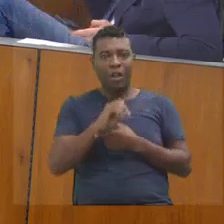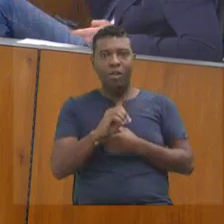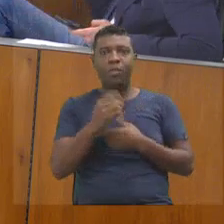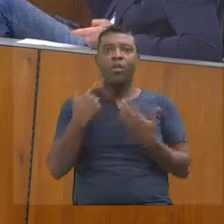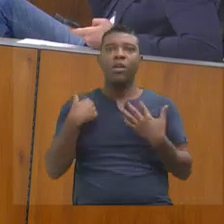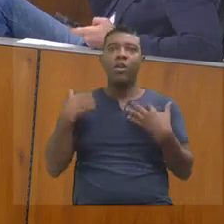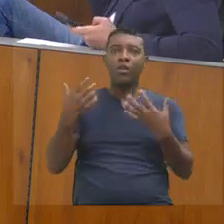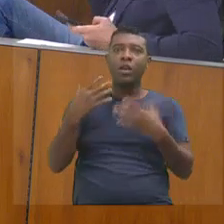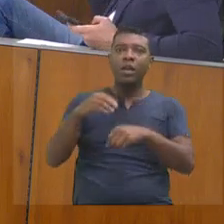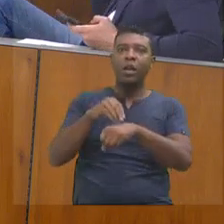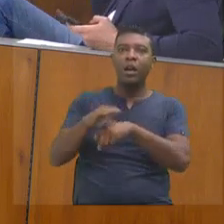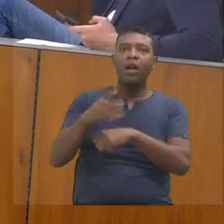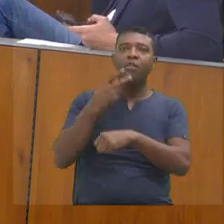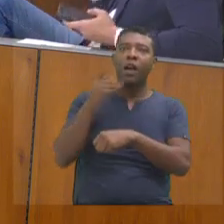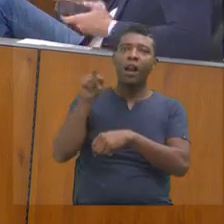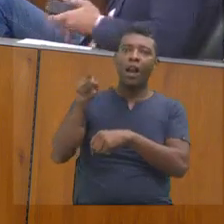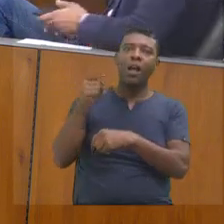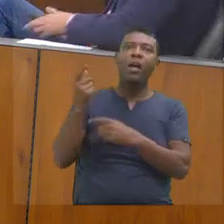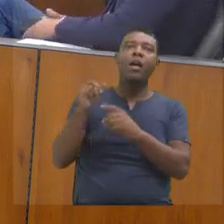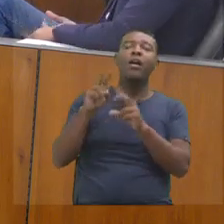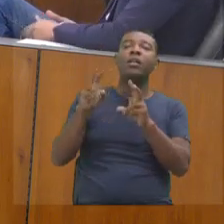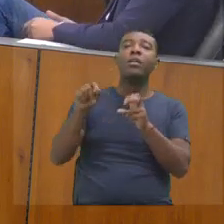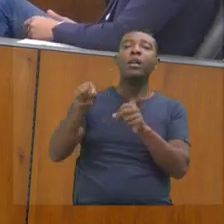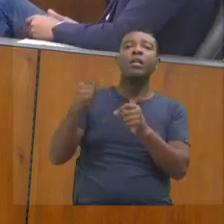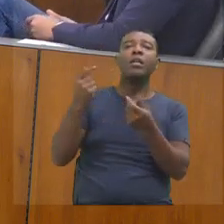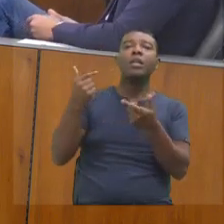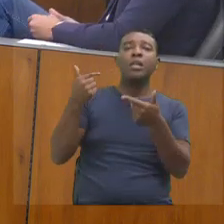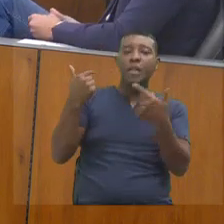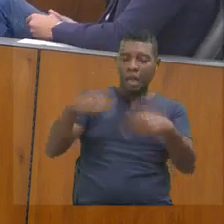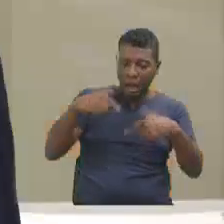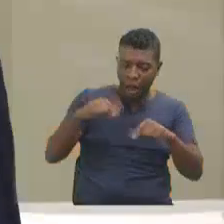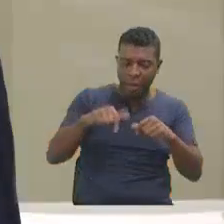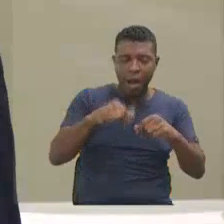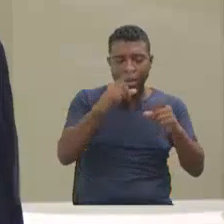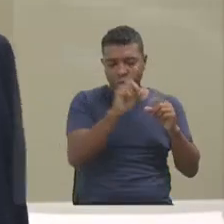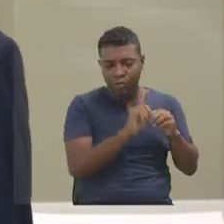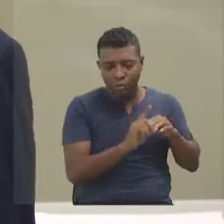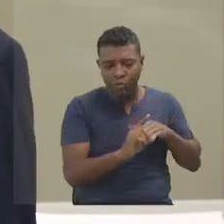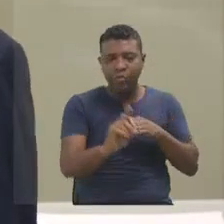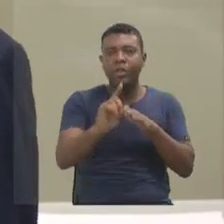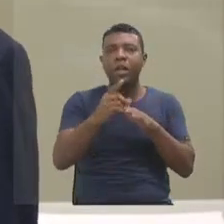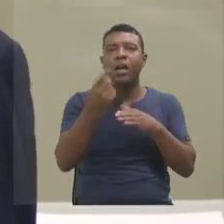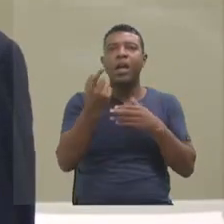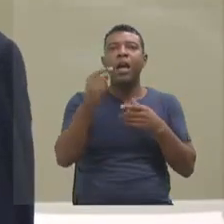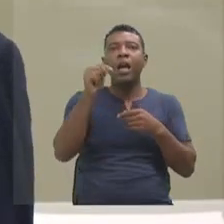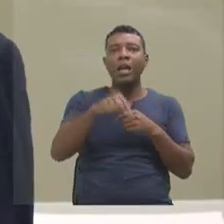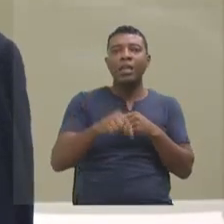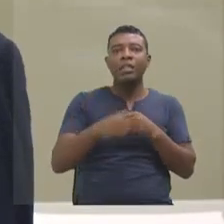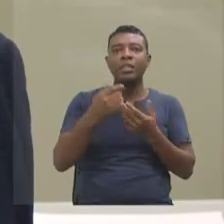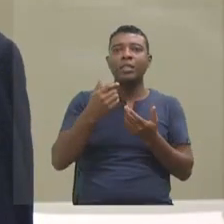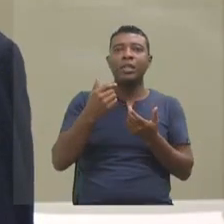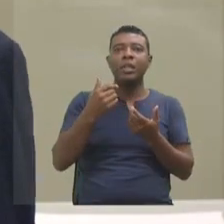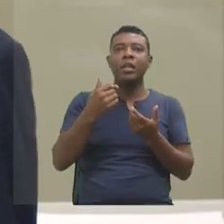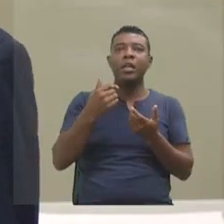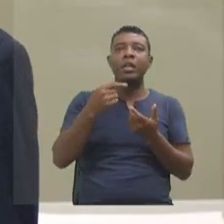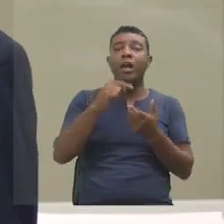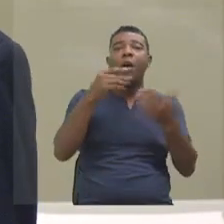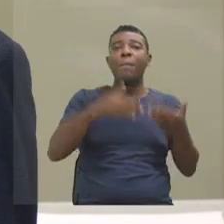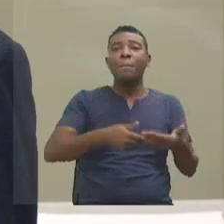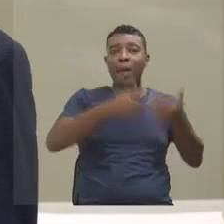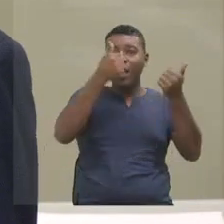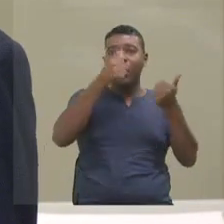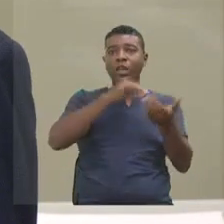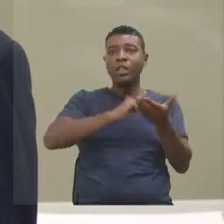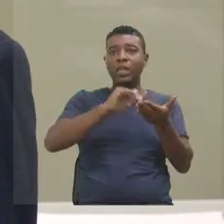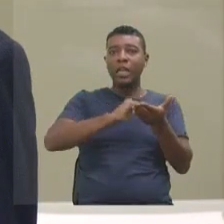pelo seu excelente trabalho à frente da Secretaria Estadual de Saúde você hoje nessa manhã foi eleito o melhor